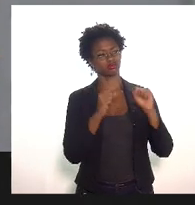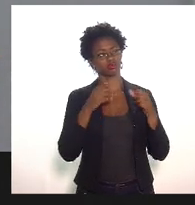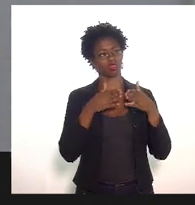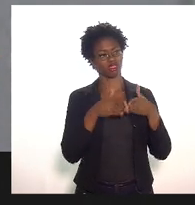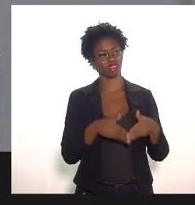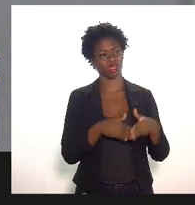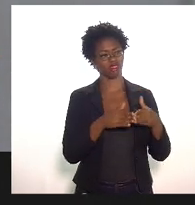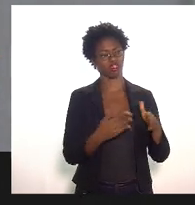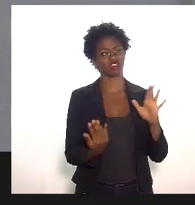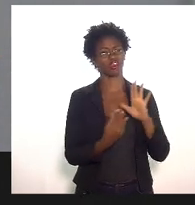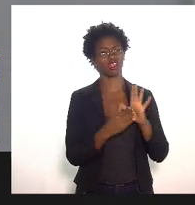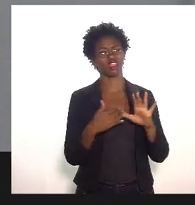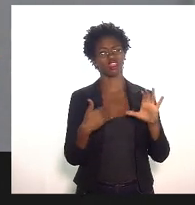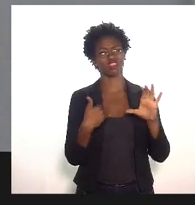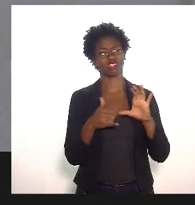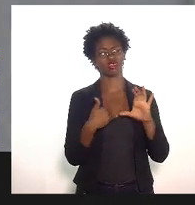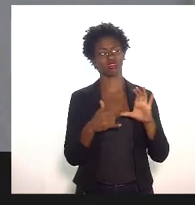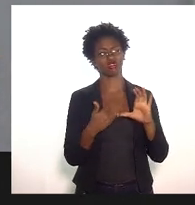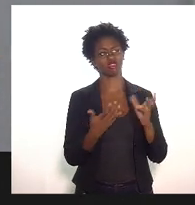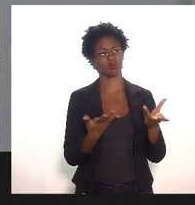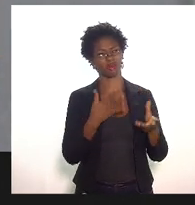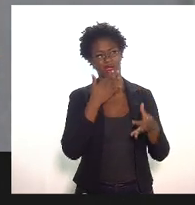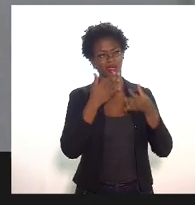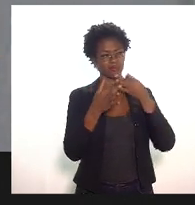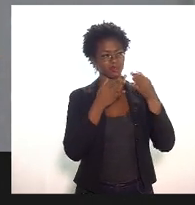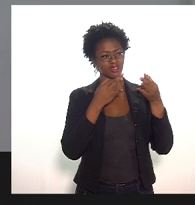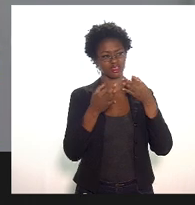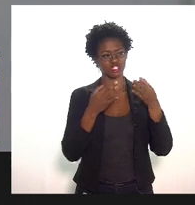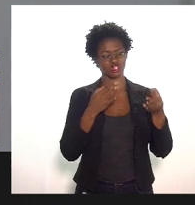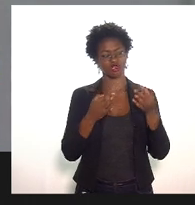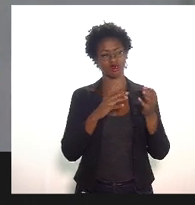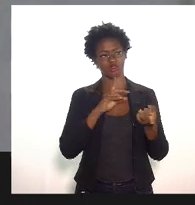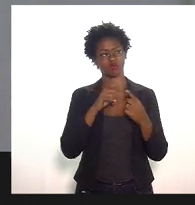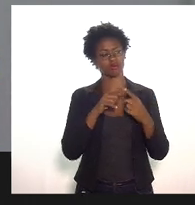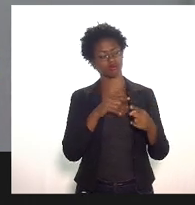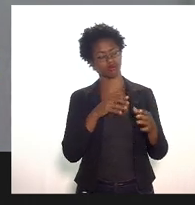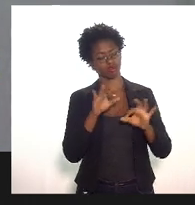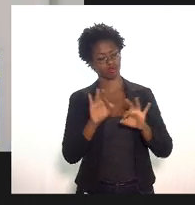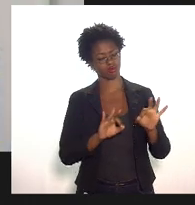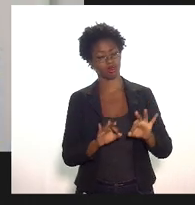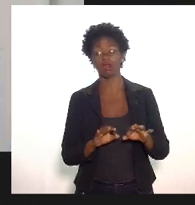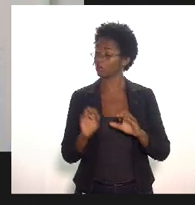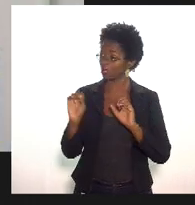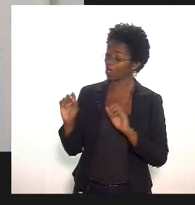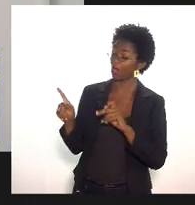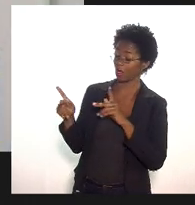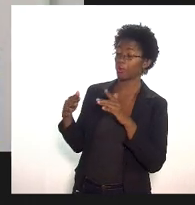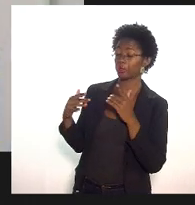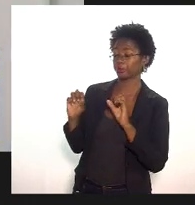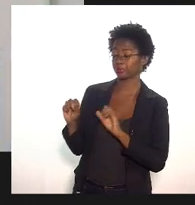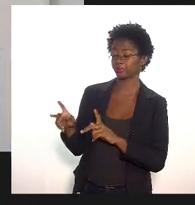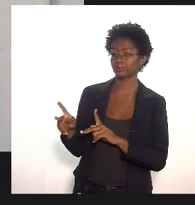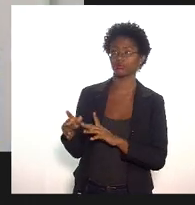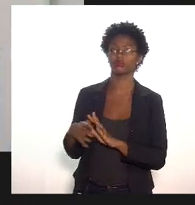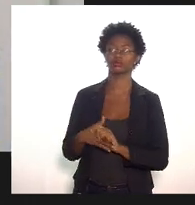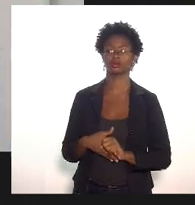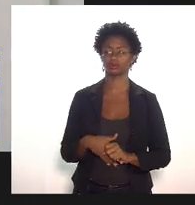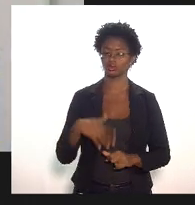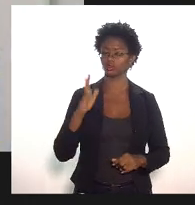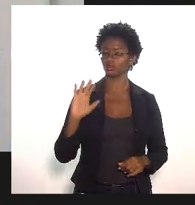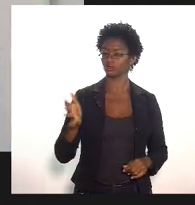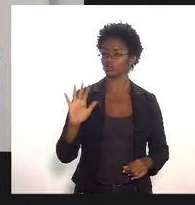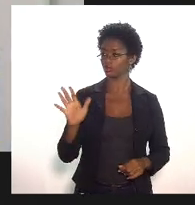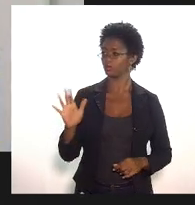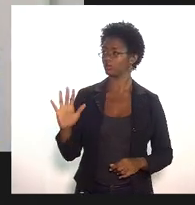no grupo, né? Tem algumas sugestões a respeito do projeto. Tá certo. Aí você já fez